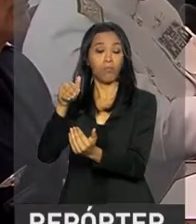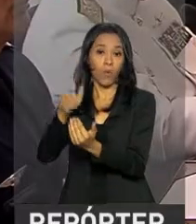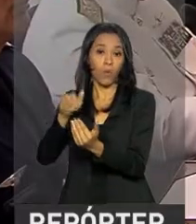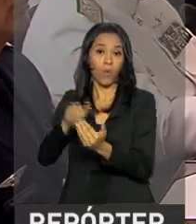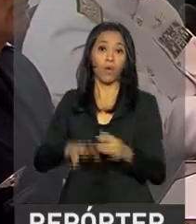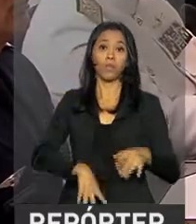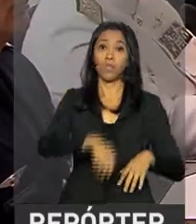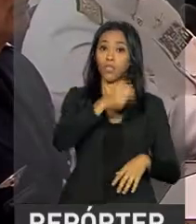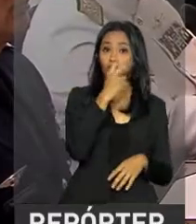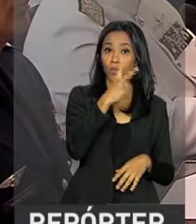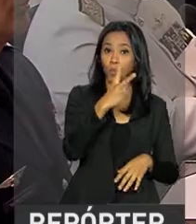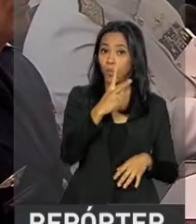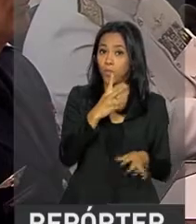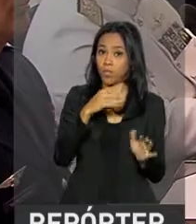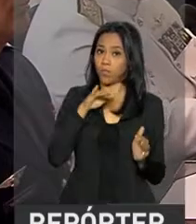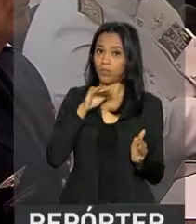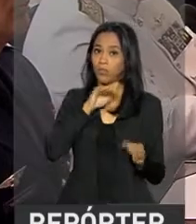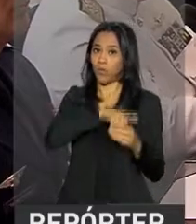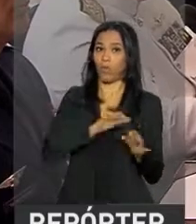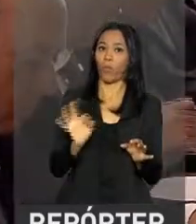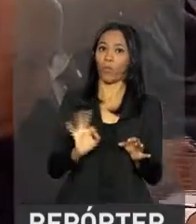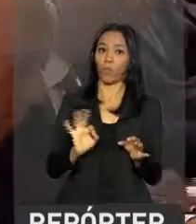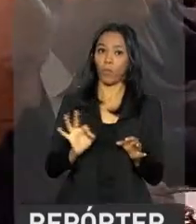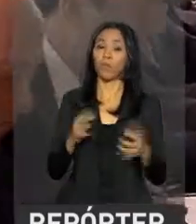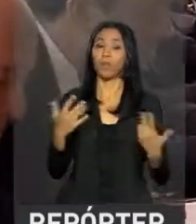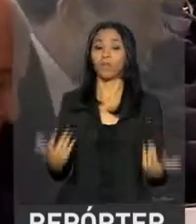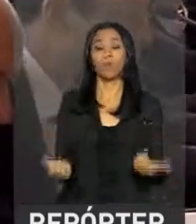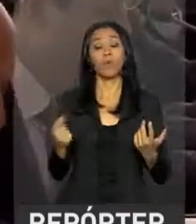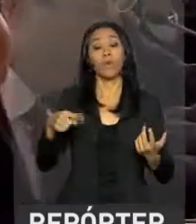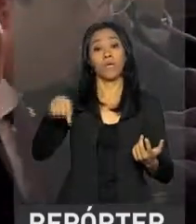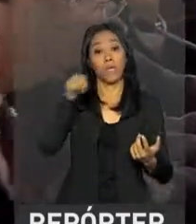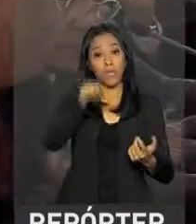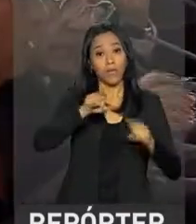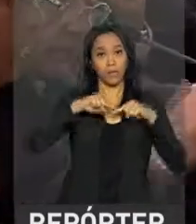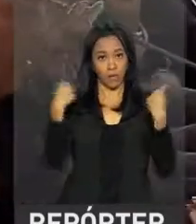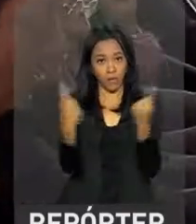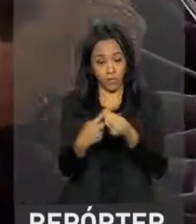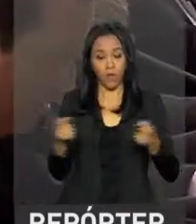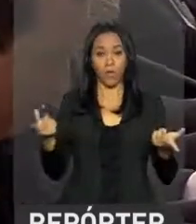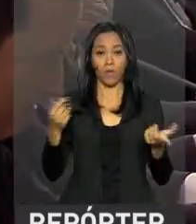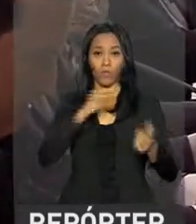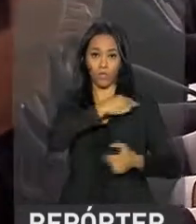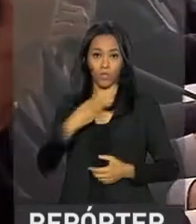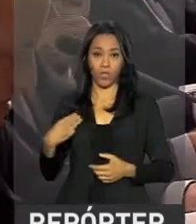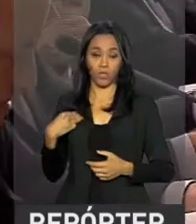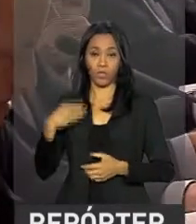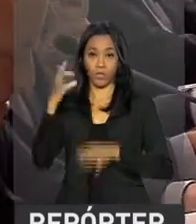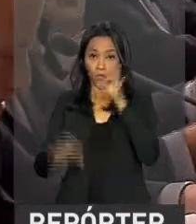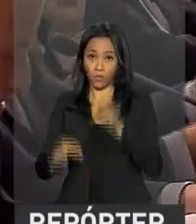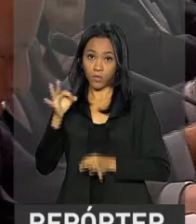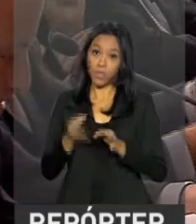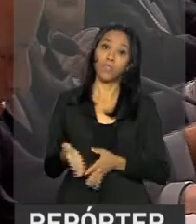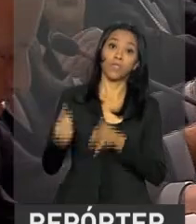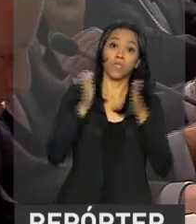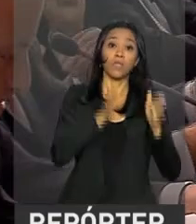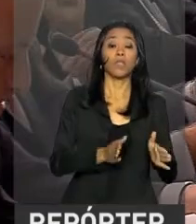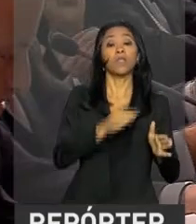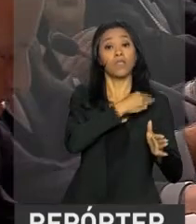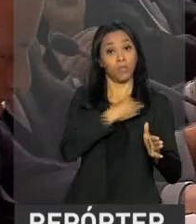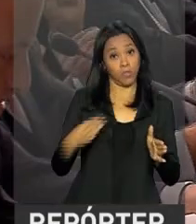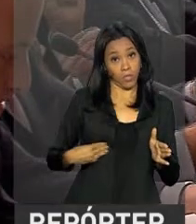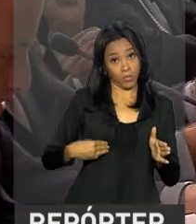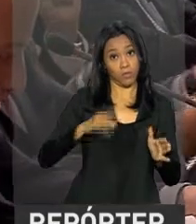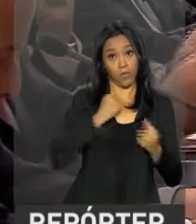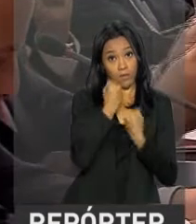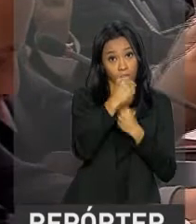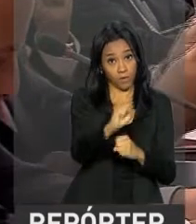pelo Conselho da República. Na reunião, os ministros da Defesa e da Justiça apresentaram os argumentos que justificaram a